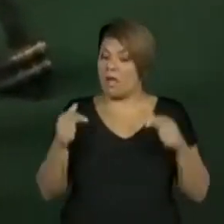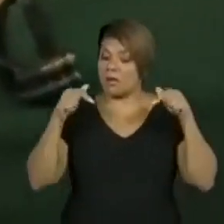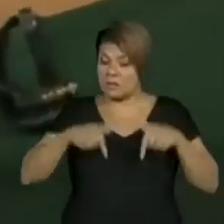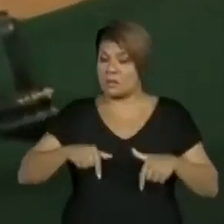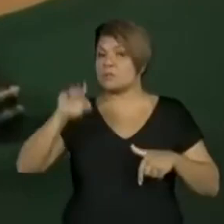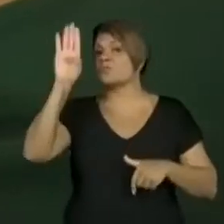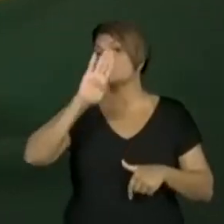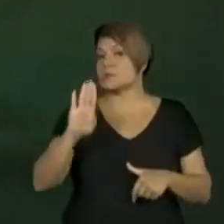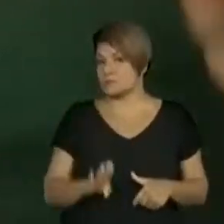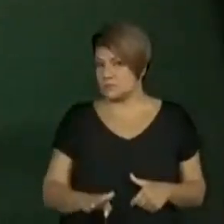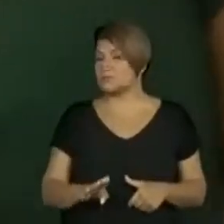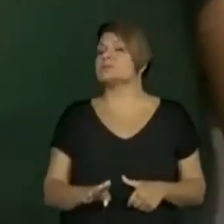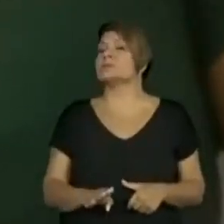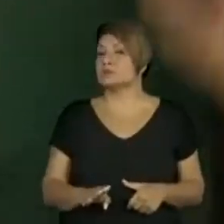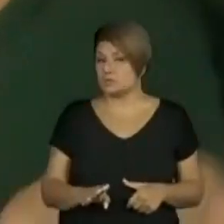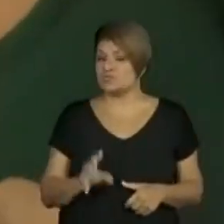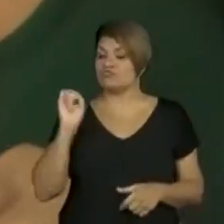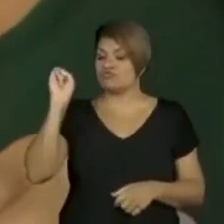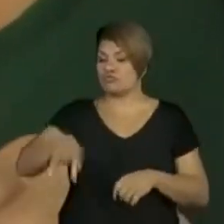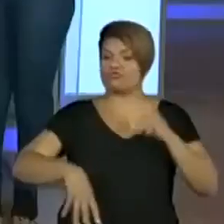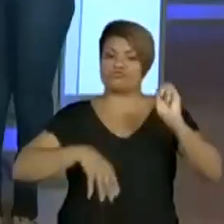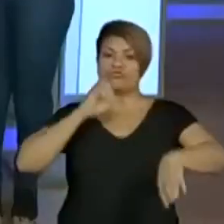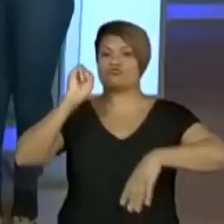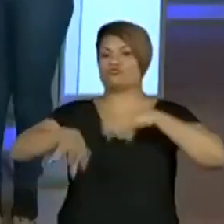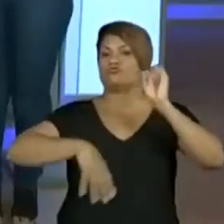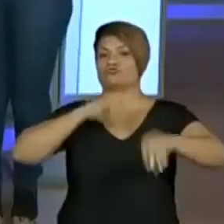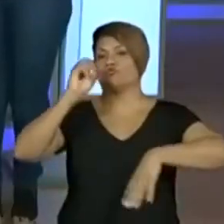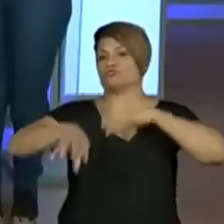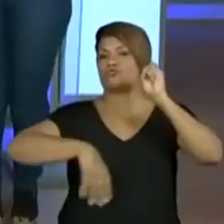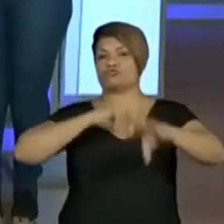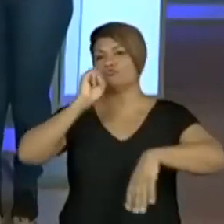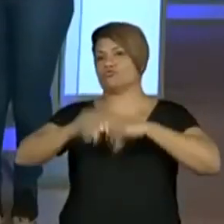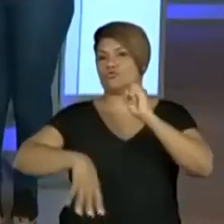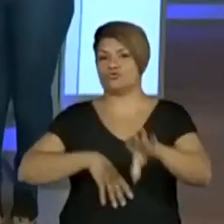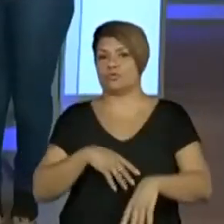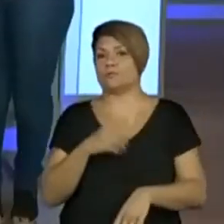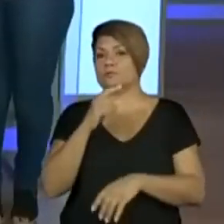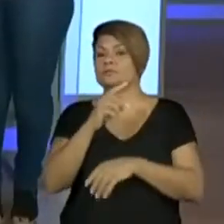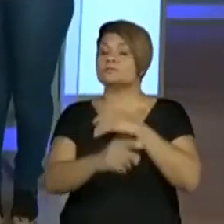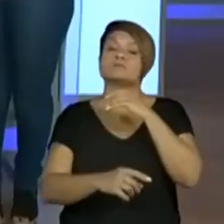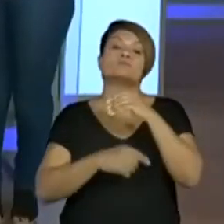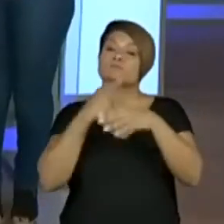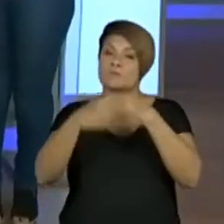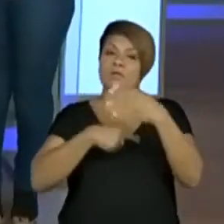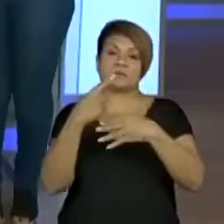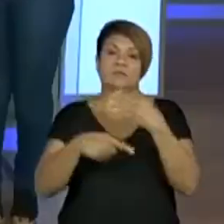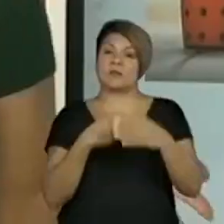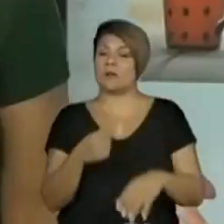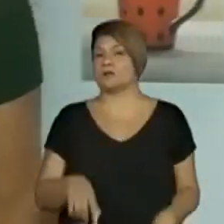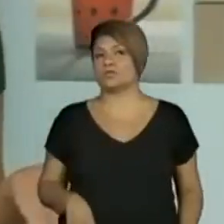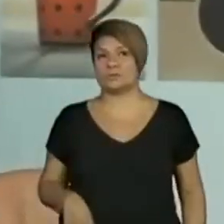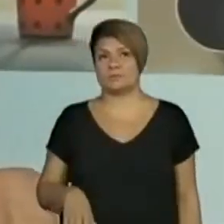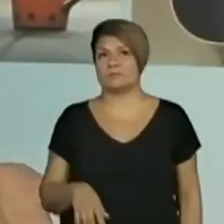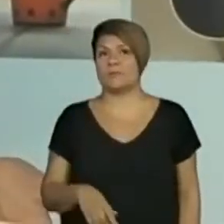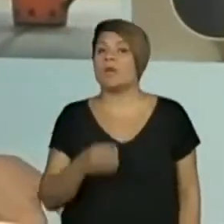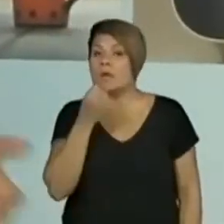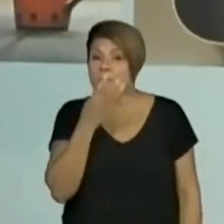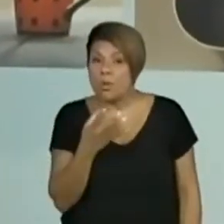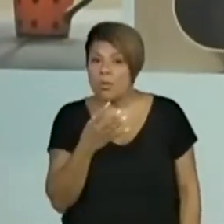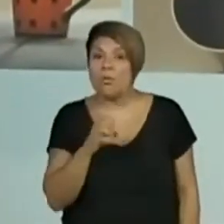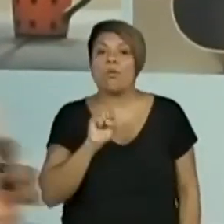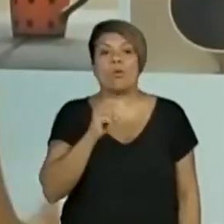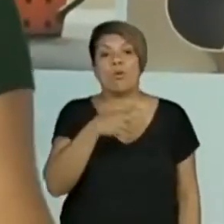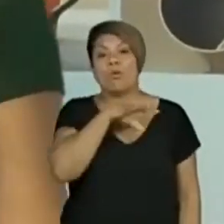produzidas por ano e jogadas em qualquer lugar sem reciclados isso é bom ou ruim para o meio ambiente